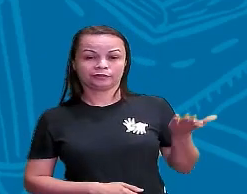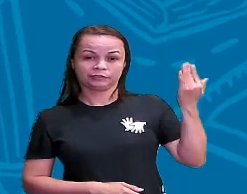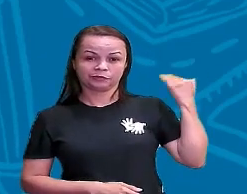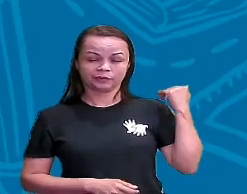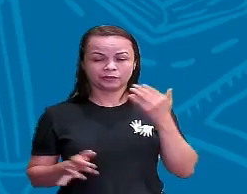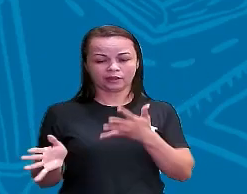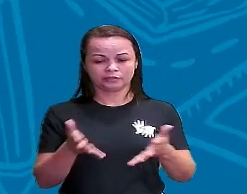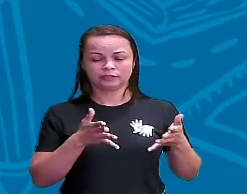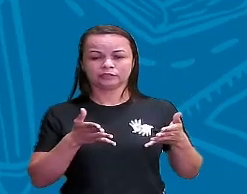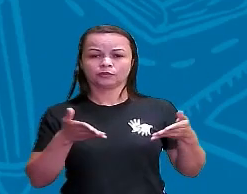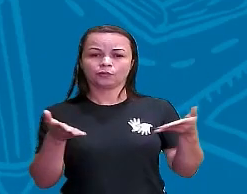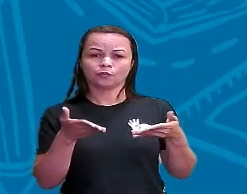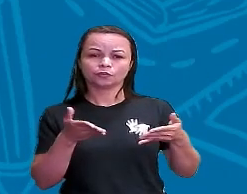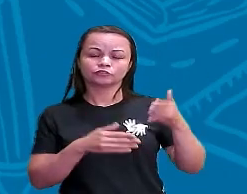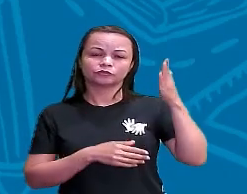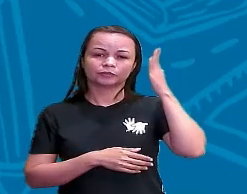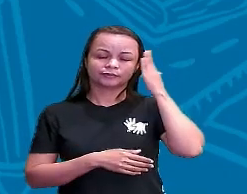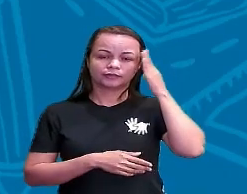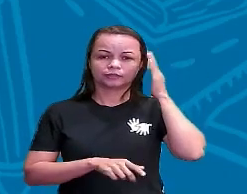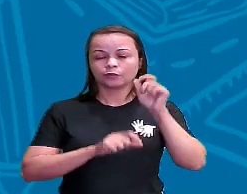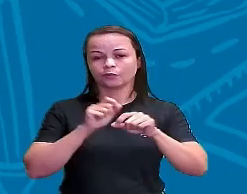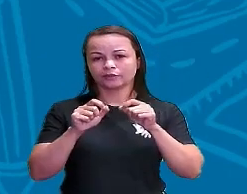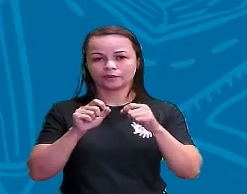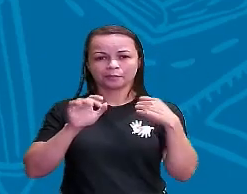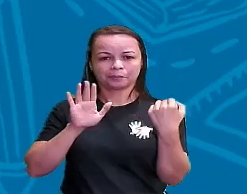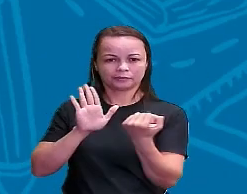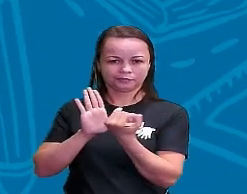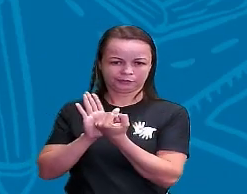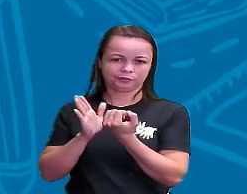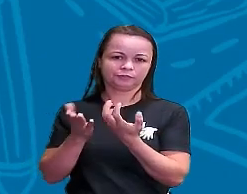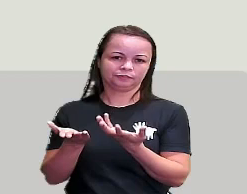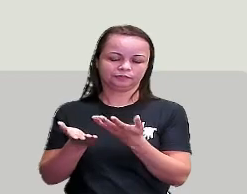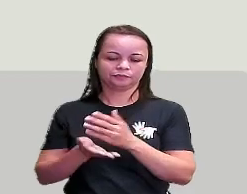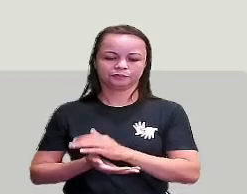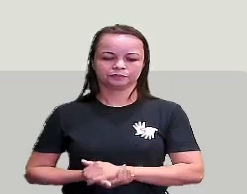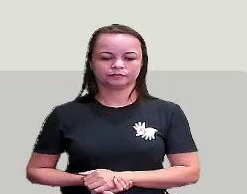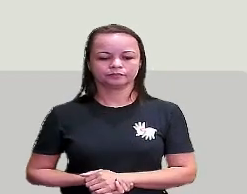vamos compreender primeiro o que é patrimônio.